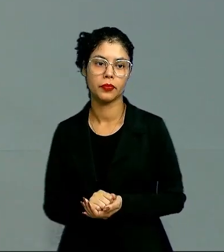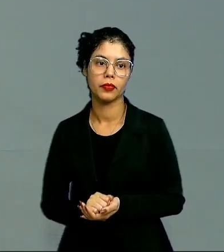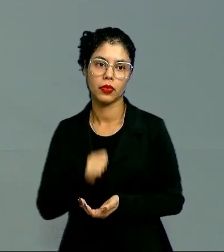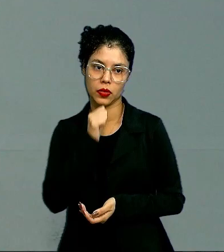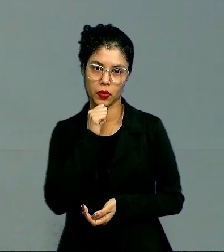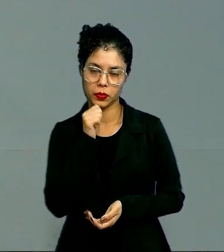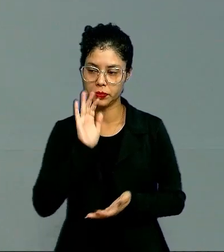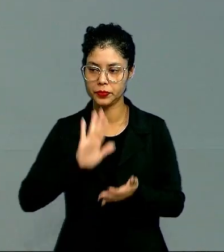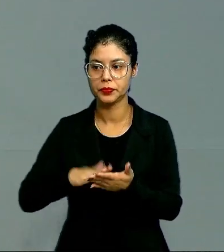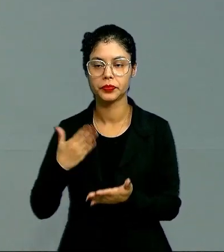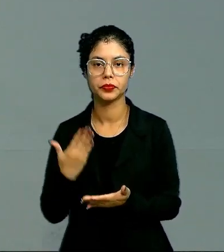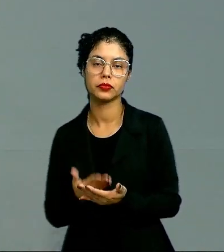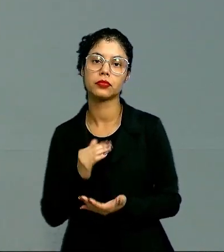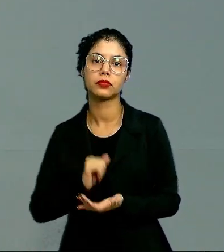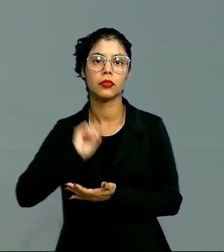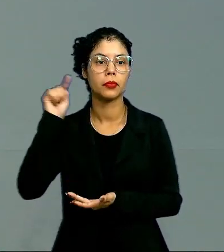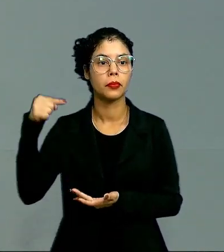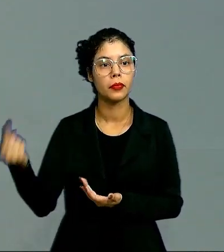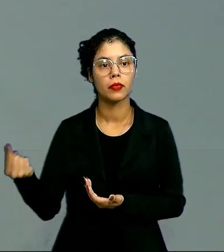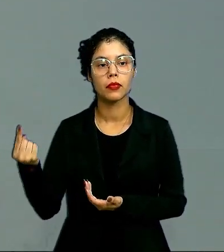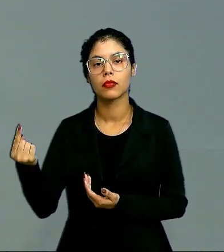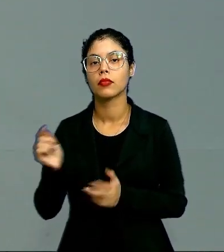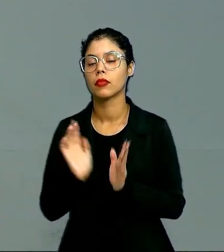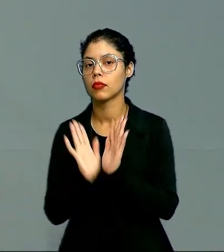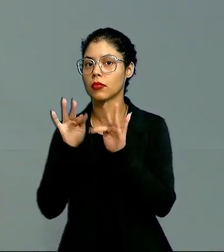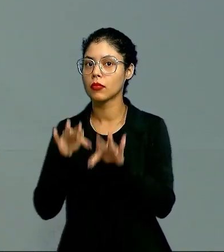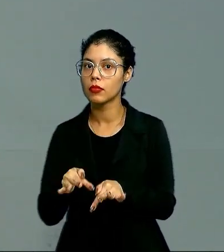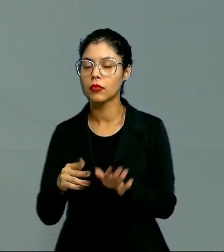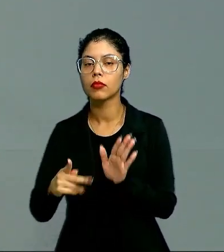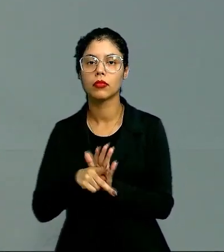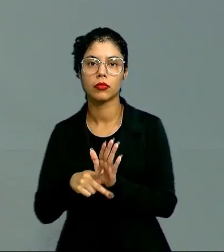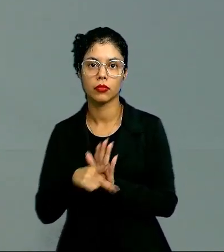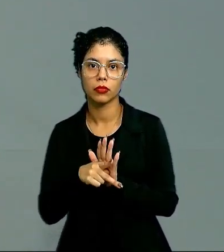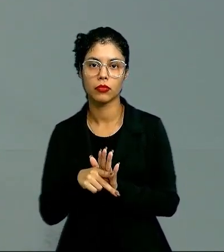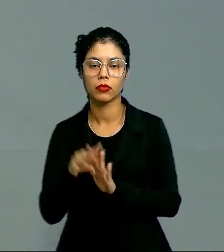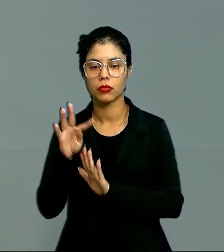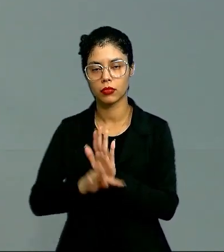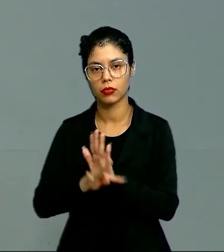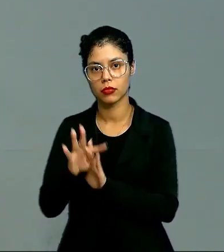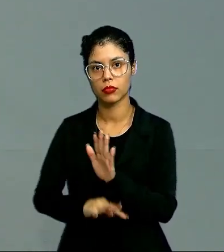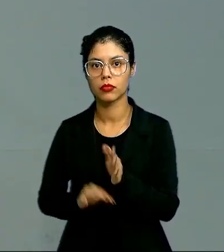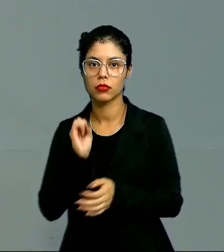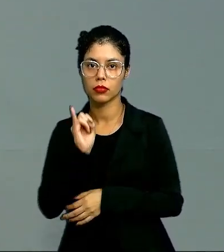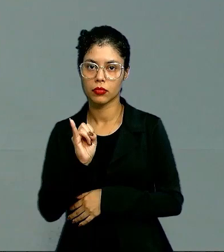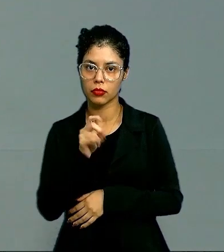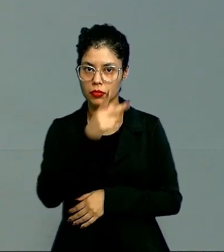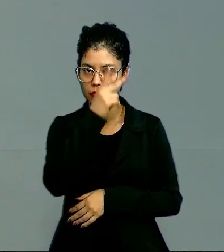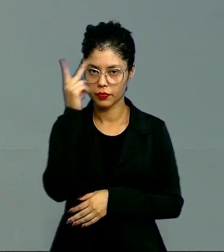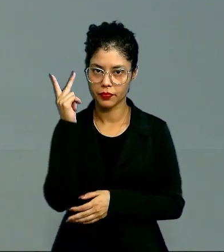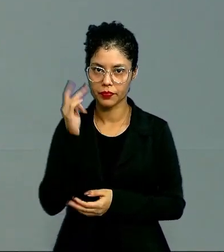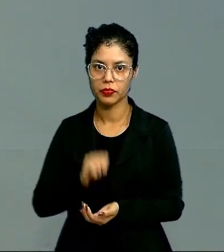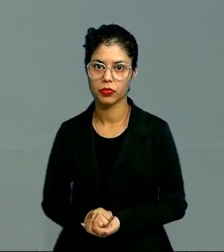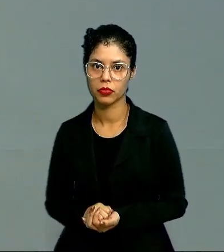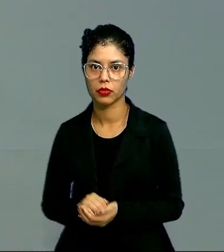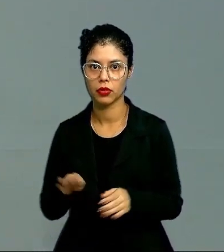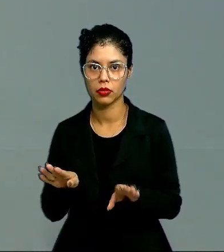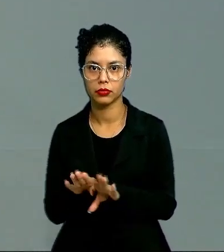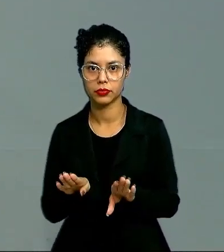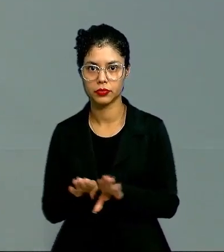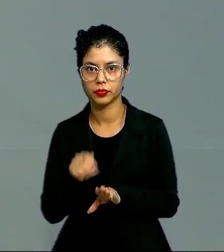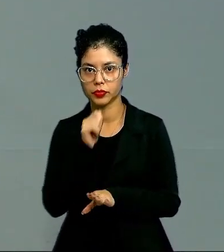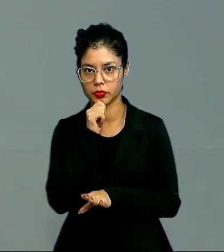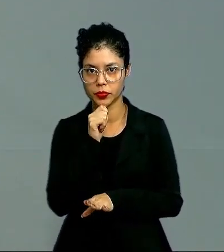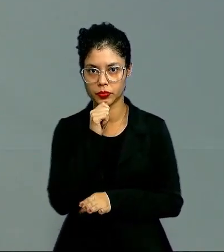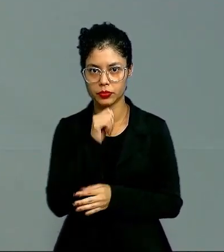a interpretação é aquela conclusão que você chega a respeito de um texto. Se você é uma pessoa que tem um hábito de